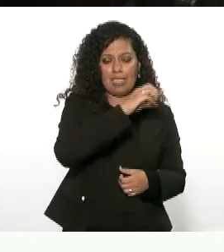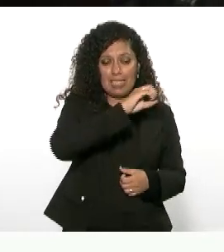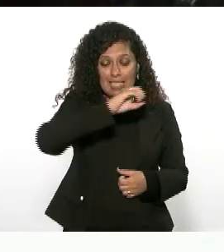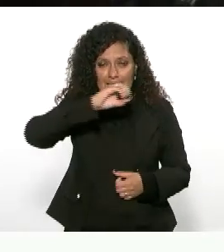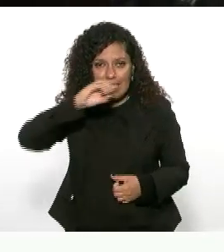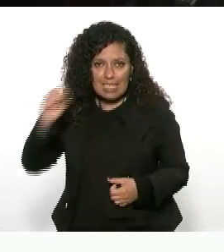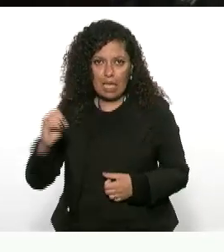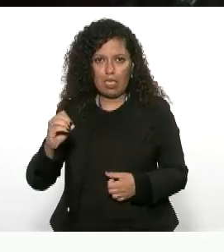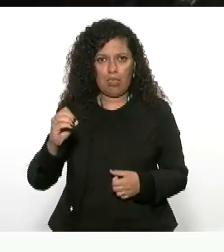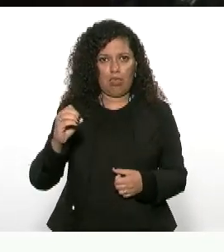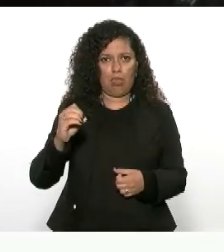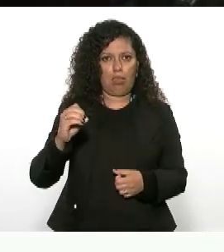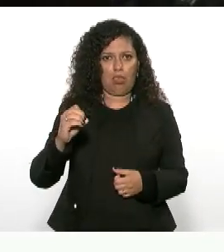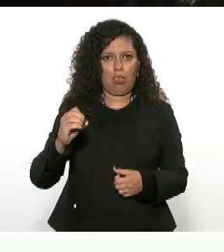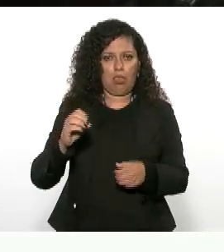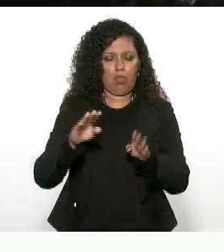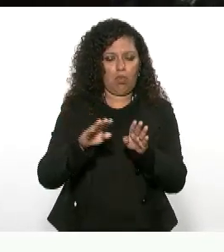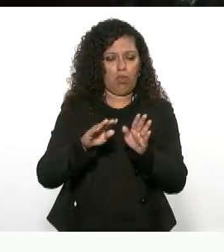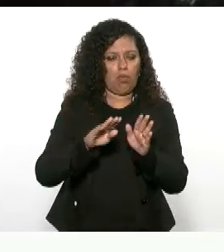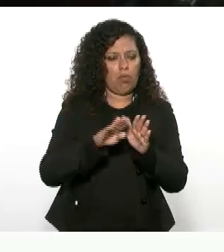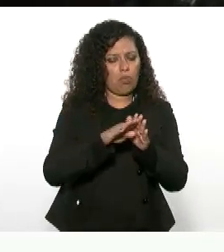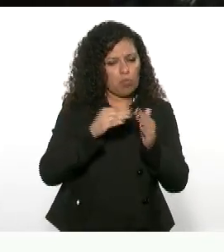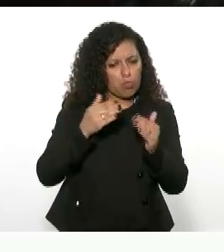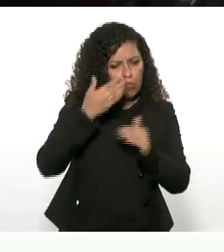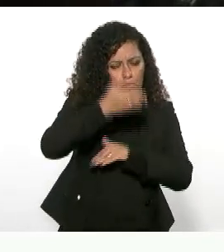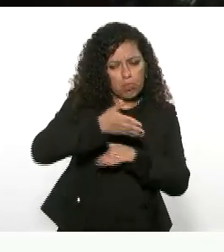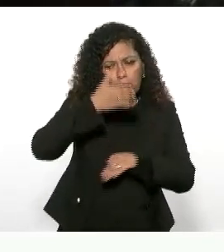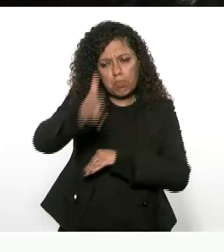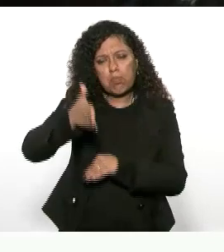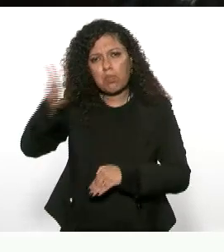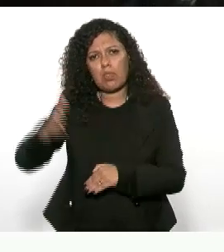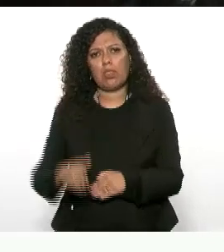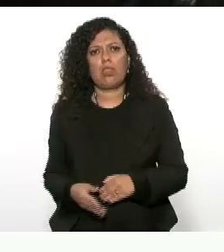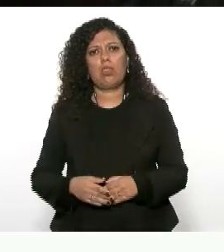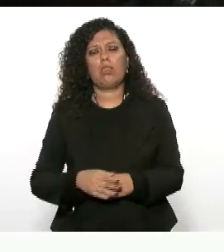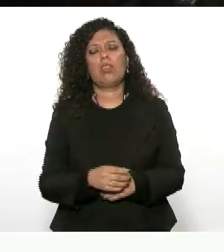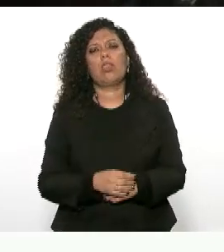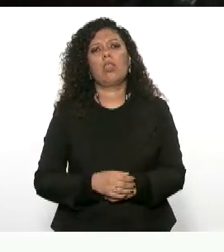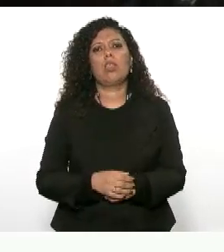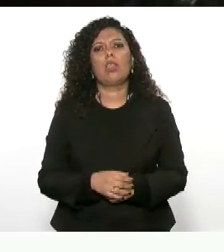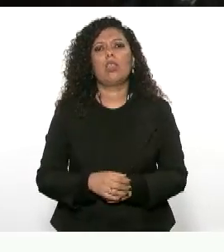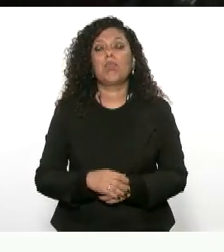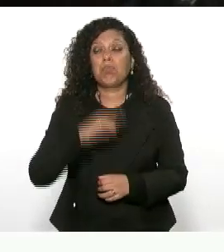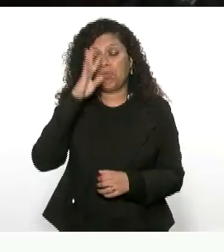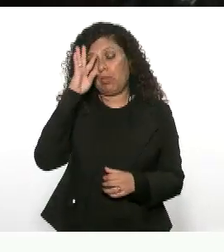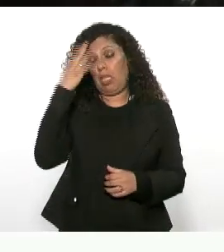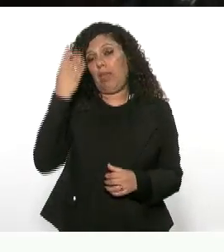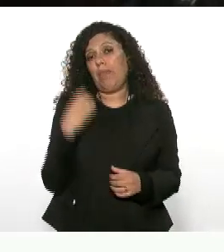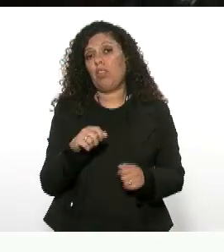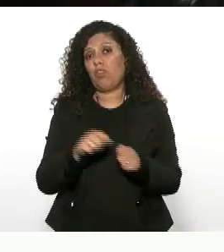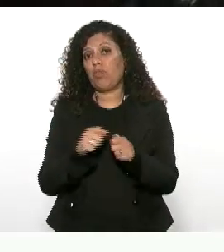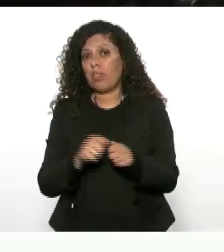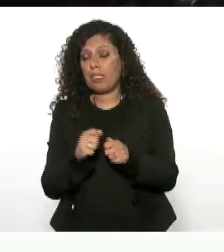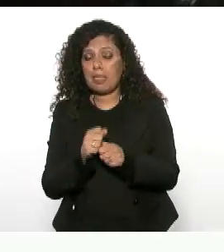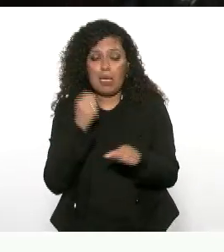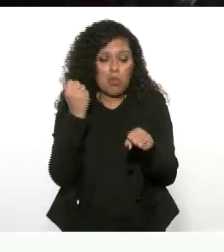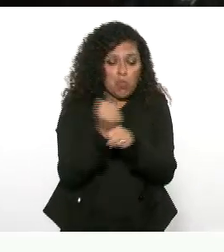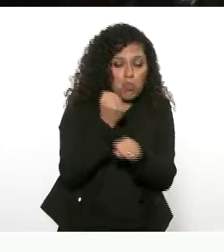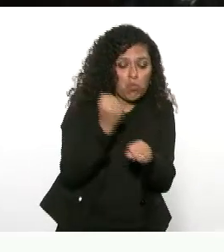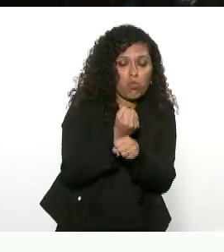à medida que foram abrindo as vagas, né, o importante foi a autorização. Então, de repente, fazer essa